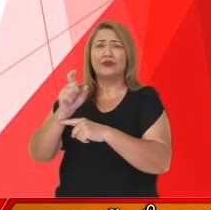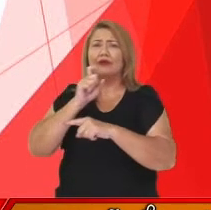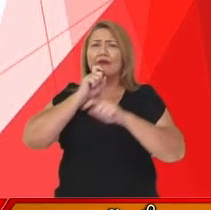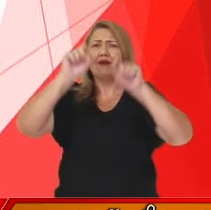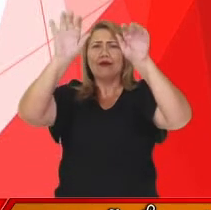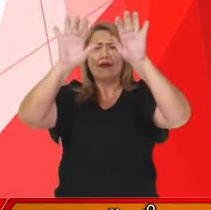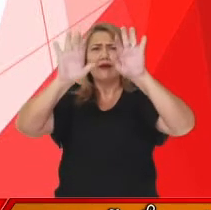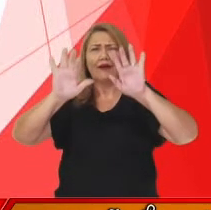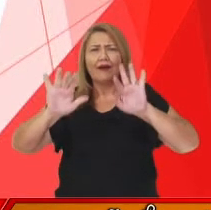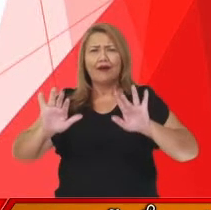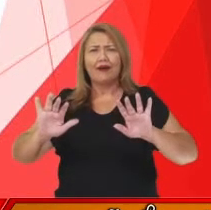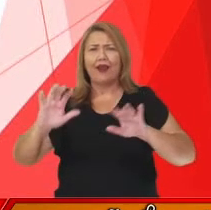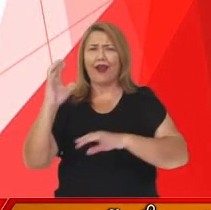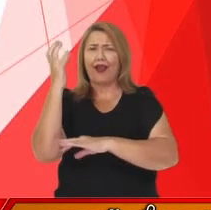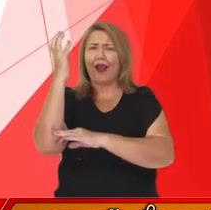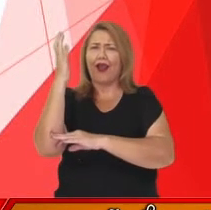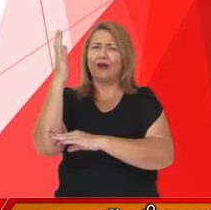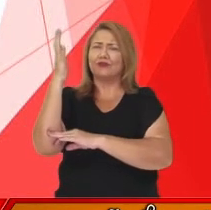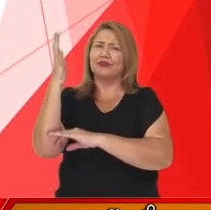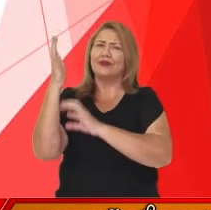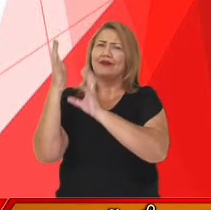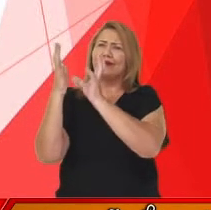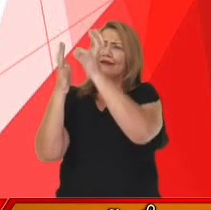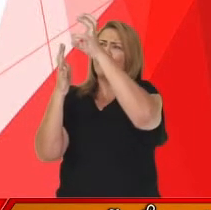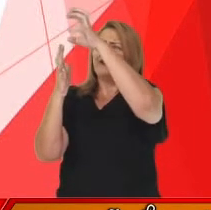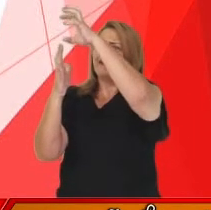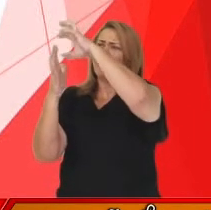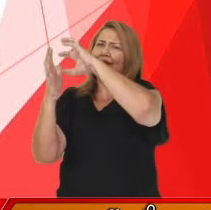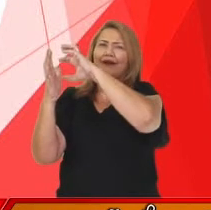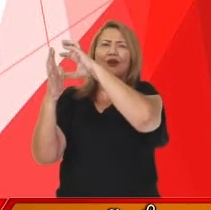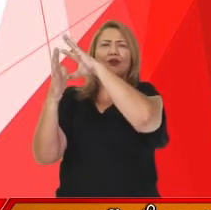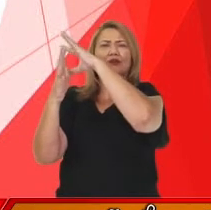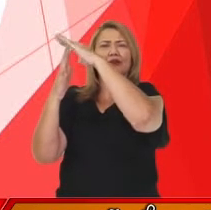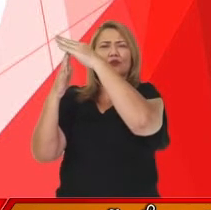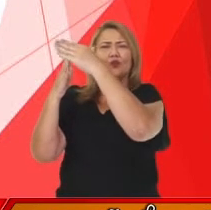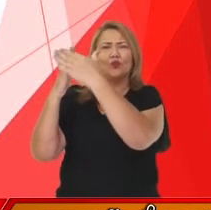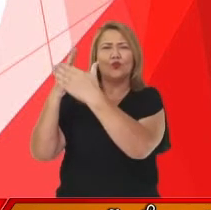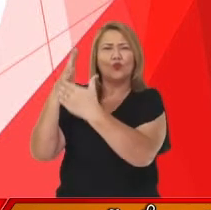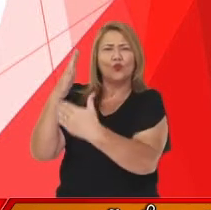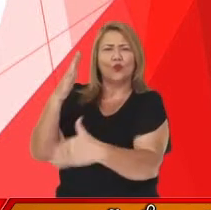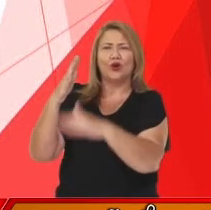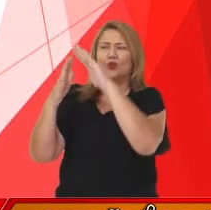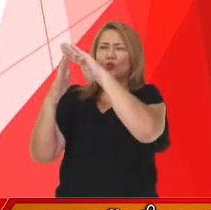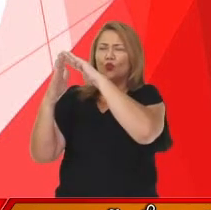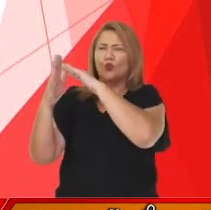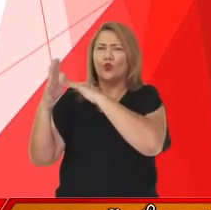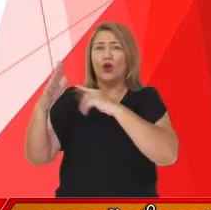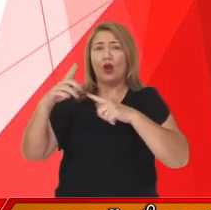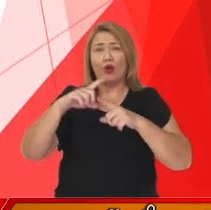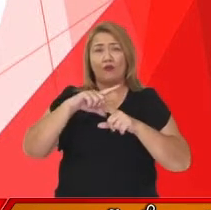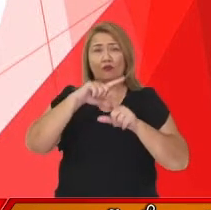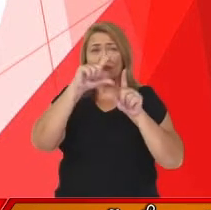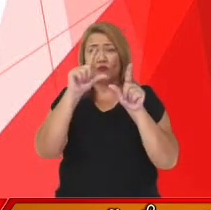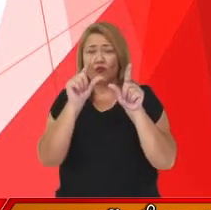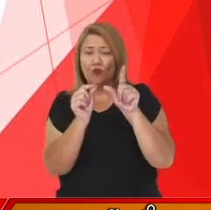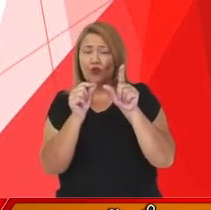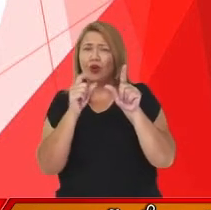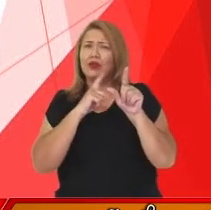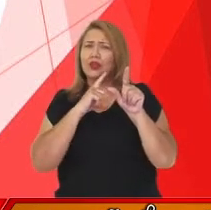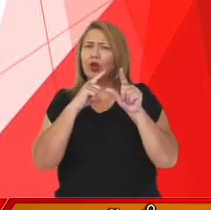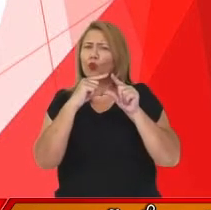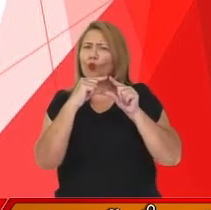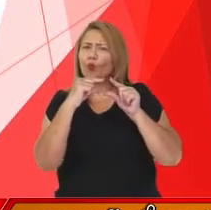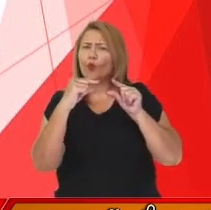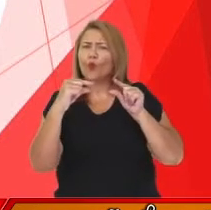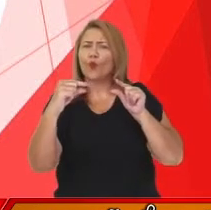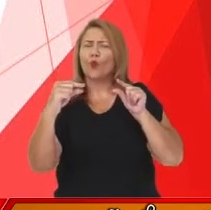cá Neve escorra e não fica aí depositado nas suas folhas que apresentam formatos de formato de agulha